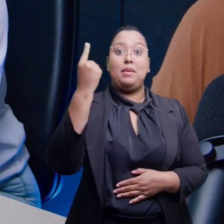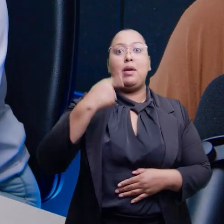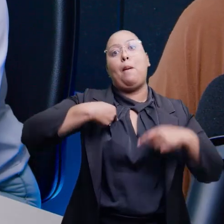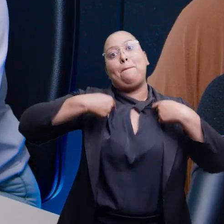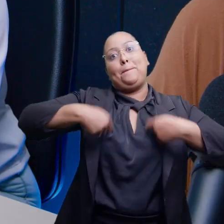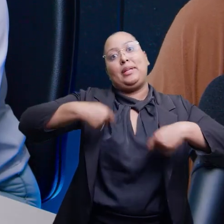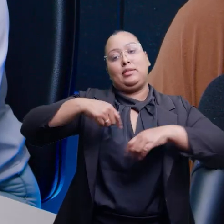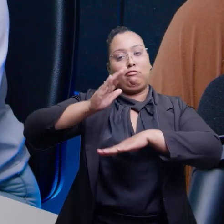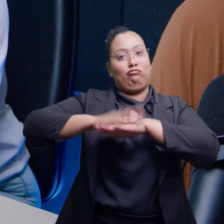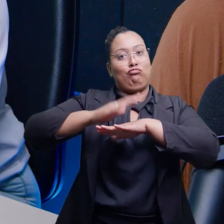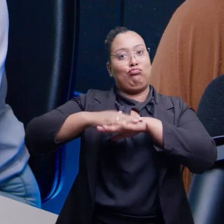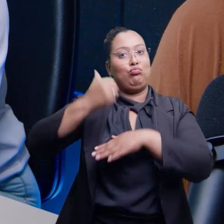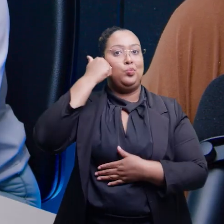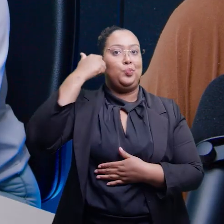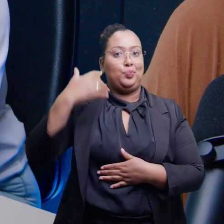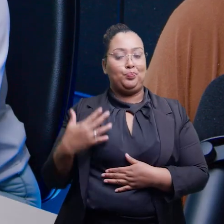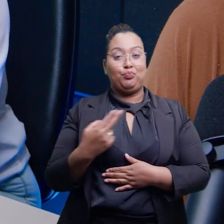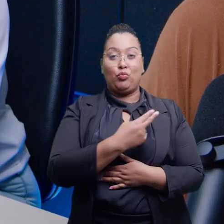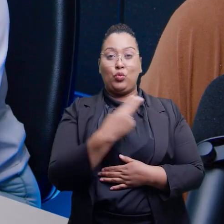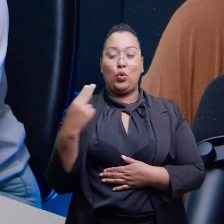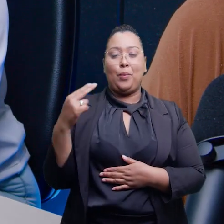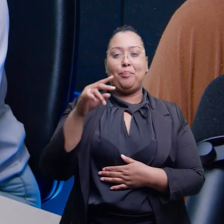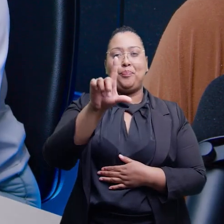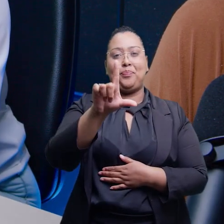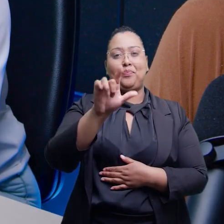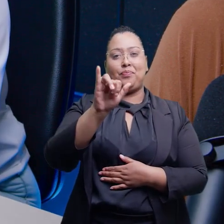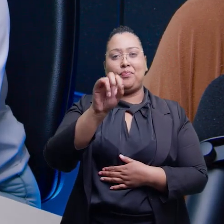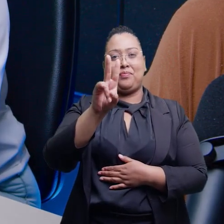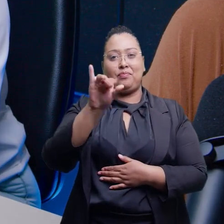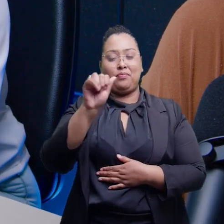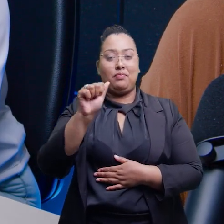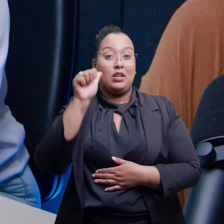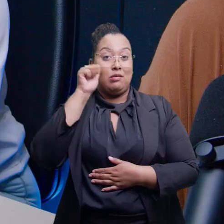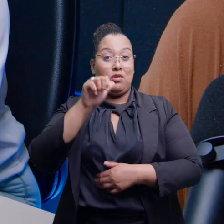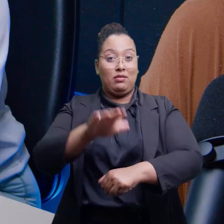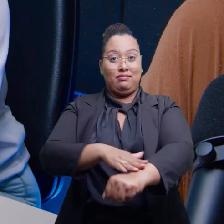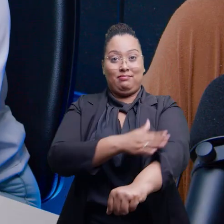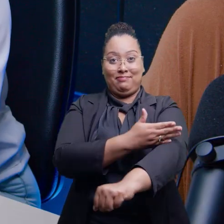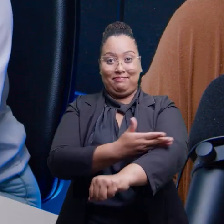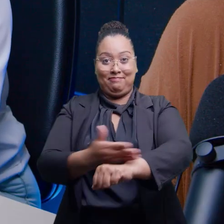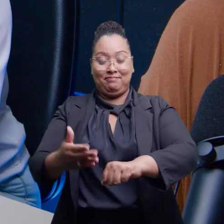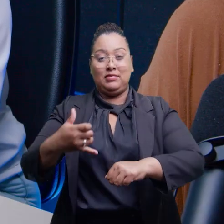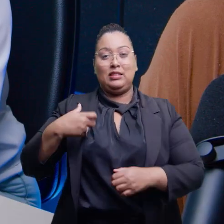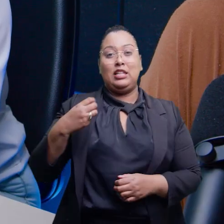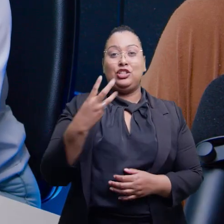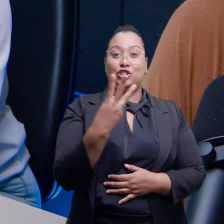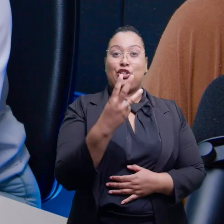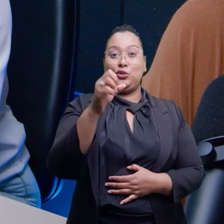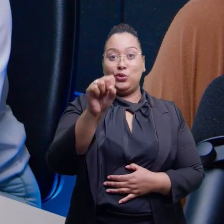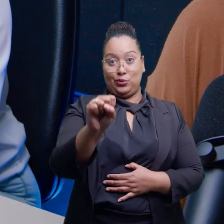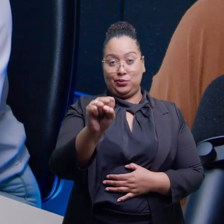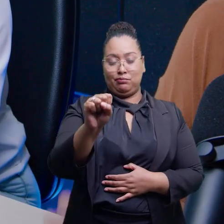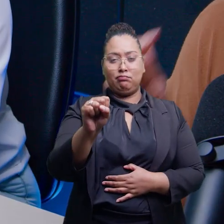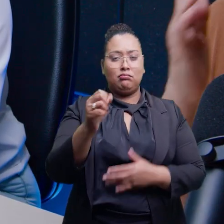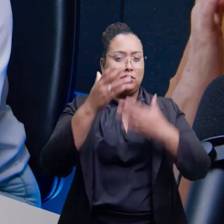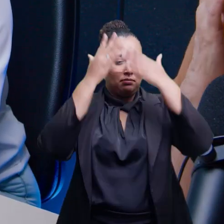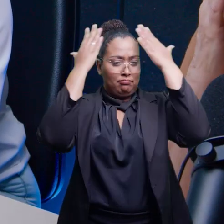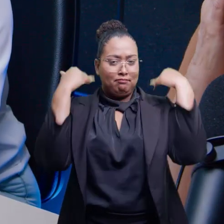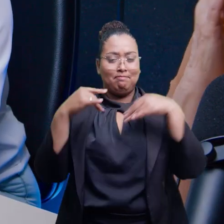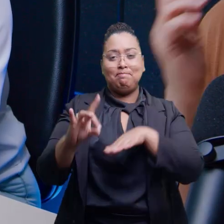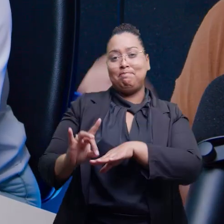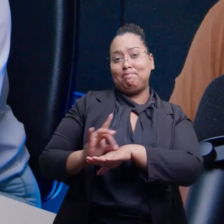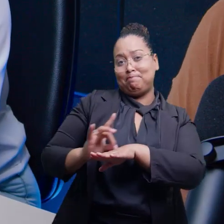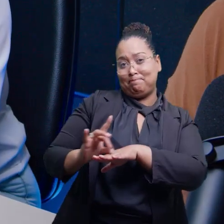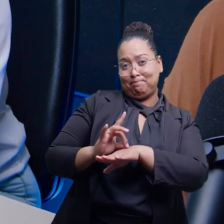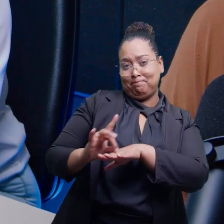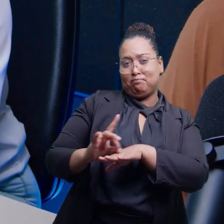gente começar, eu vou fazer a minha autodescrição. Meu nome é Lívia Amaral, sou uma mulher branca, de 38 anos,